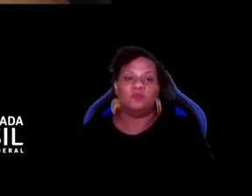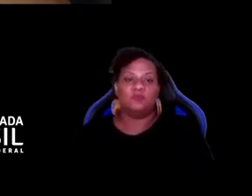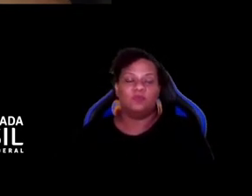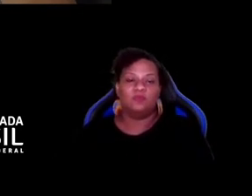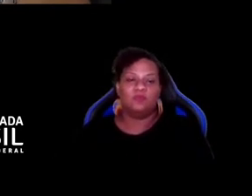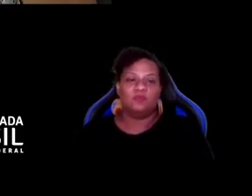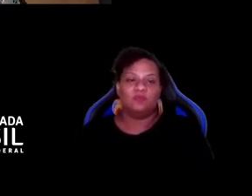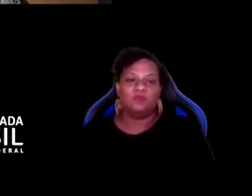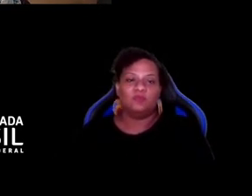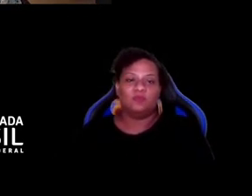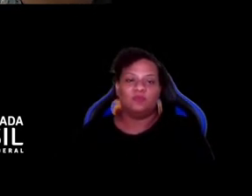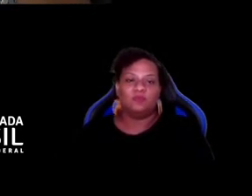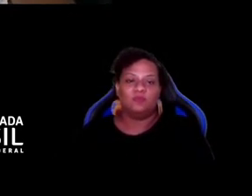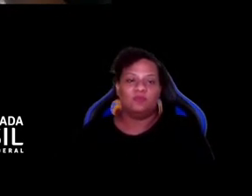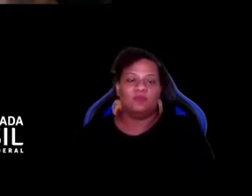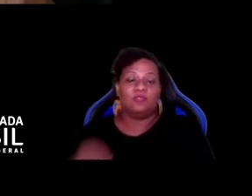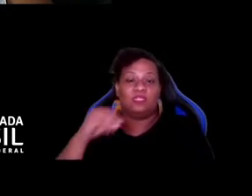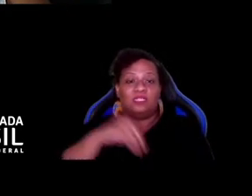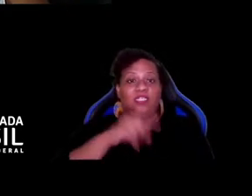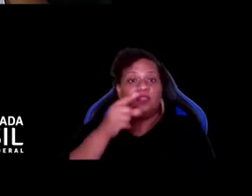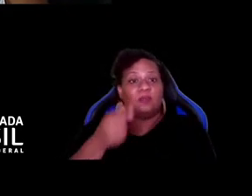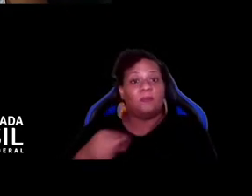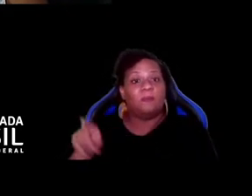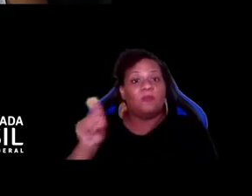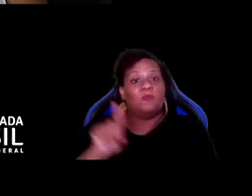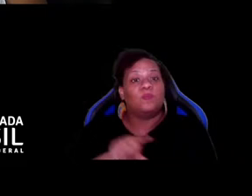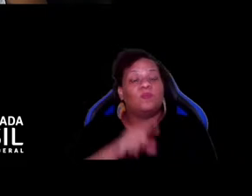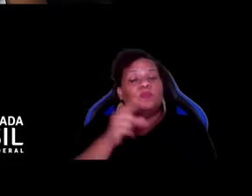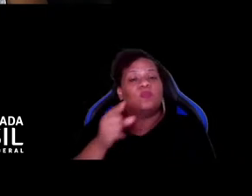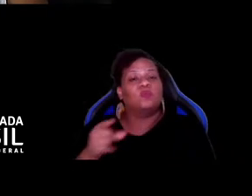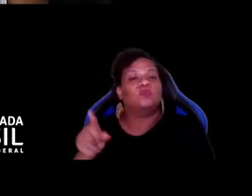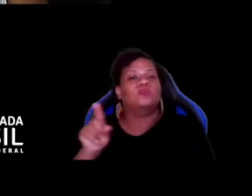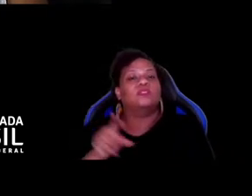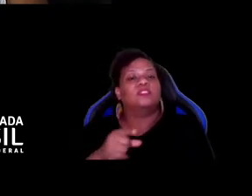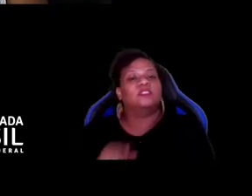né? Dentro da música, mas